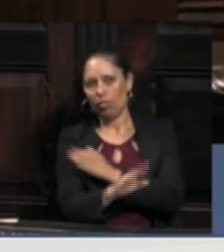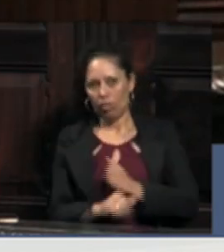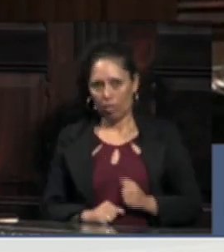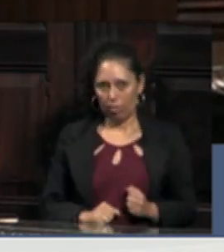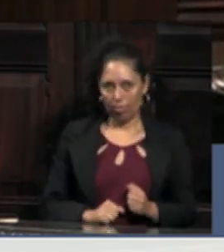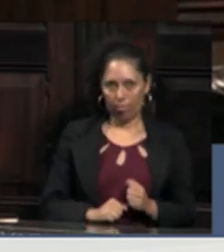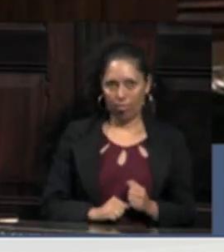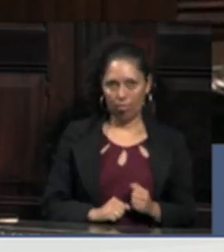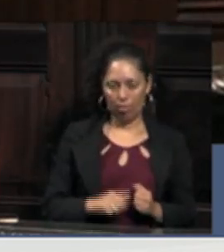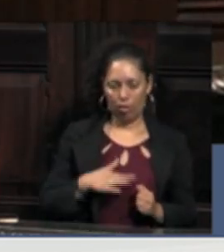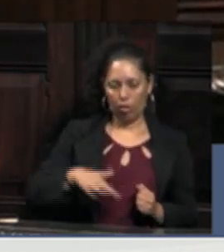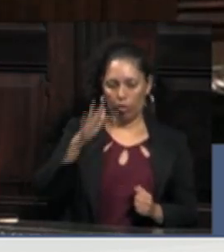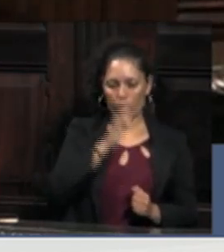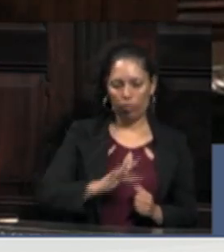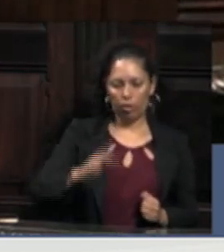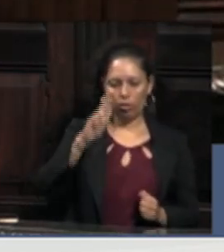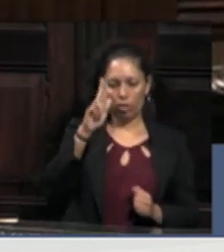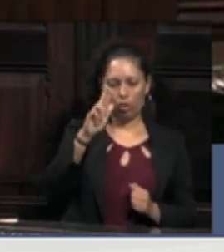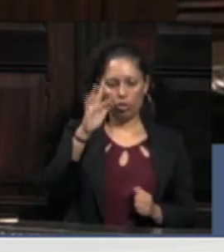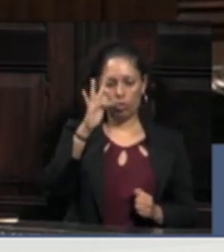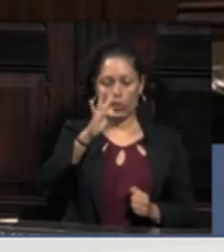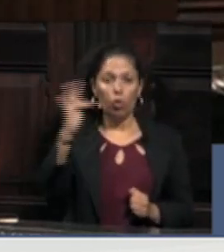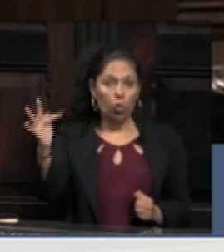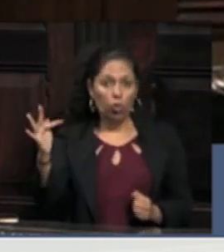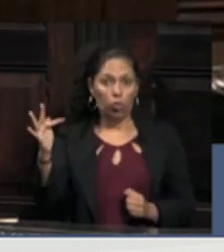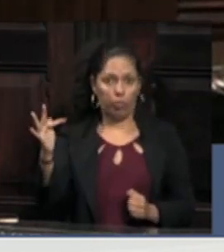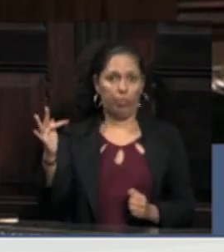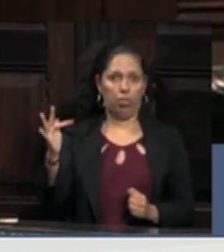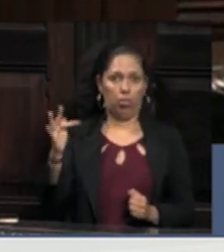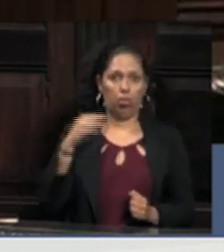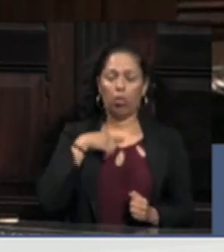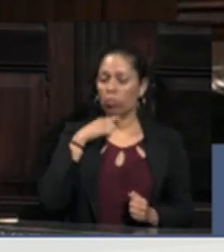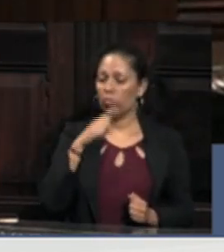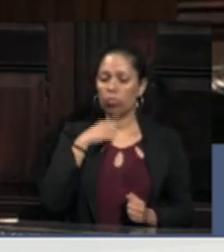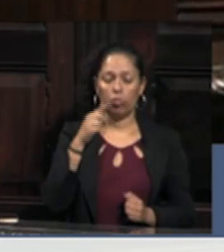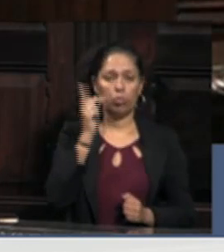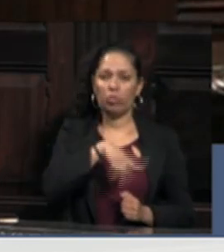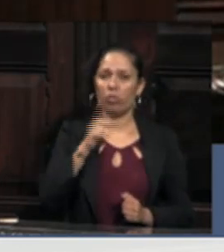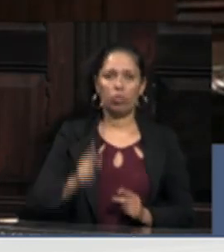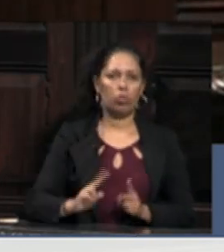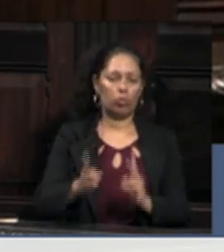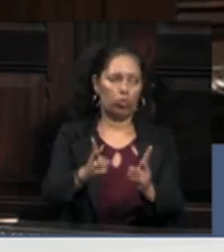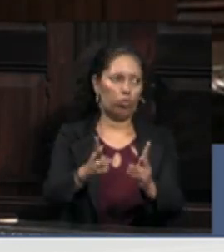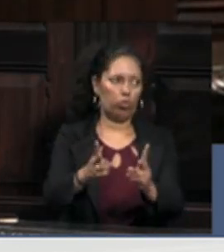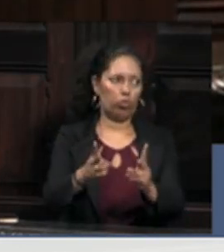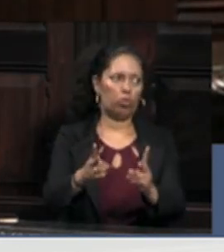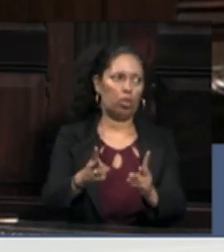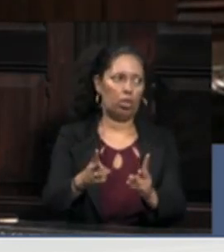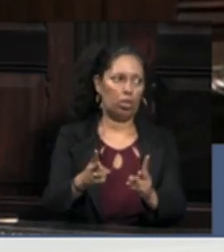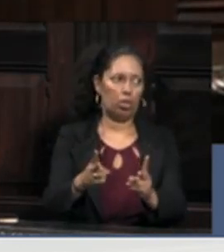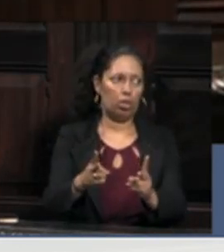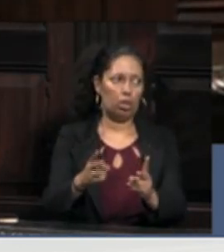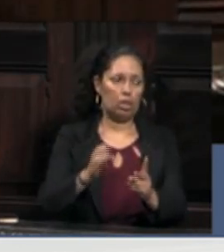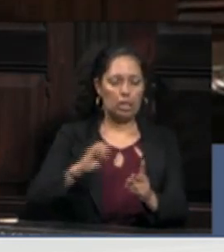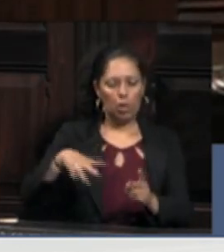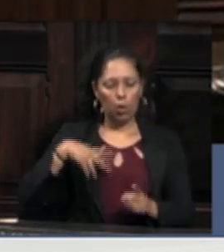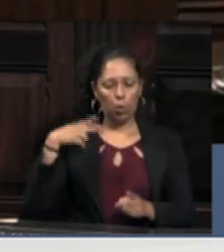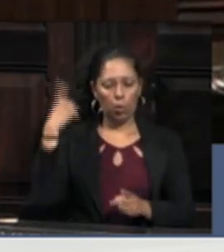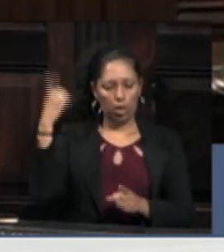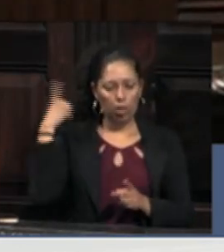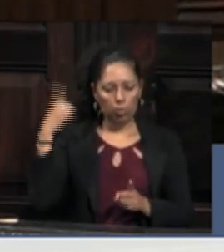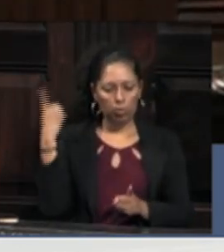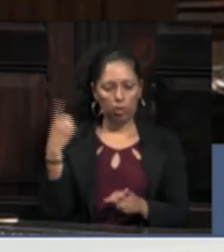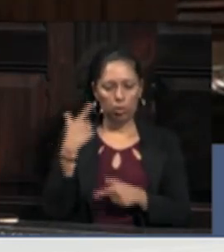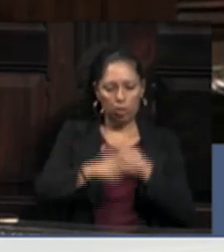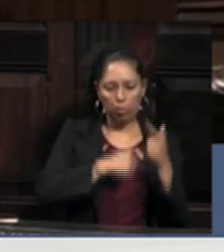como vereador, como secretário municipal, consegui manter minha atividade docente, mas a lei me proíbe de manter o vínculo enquanto eu estiver deputado. Então, por que digo